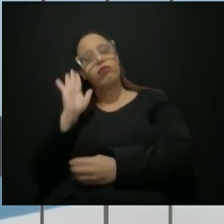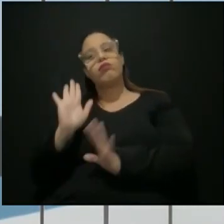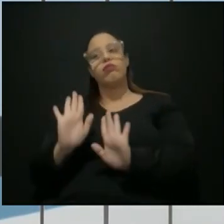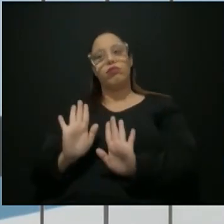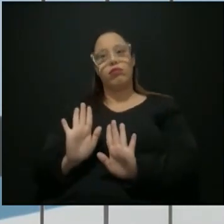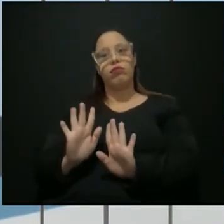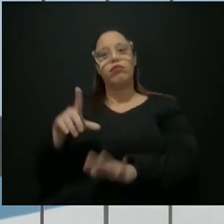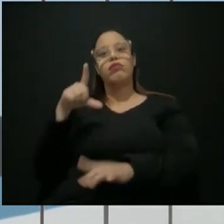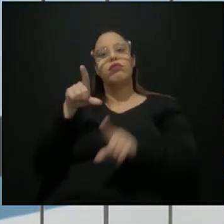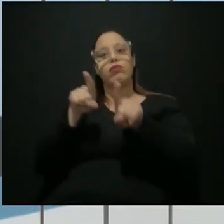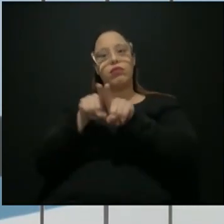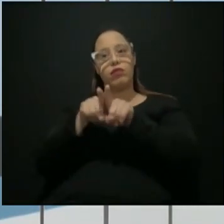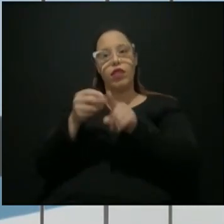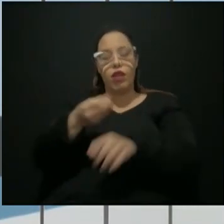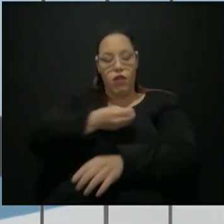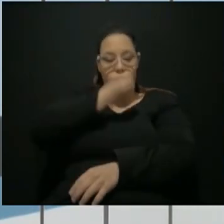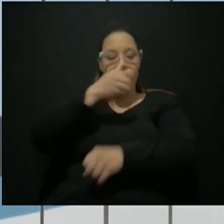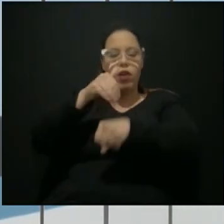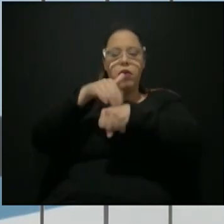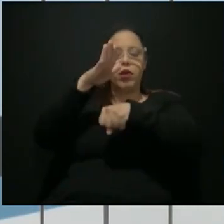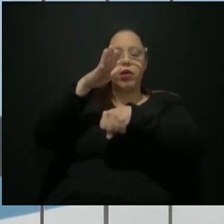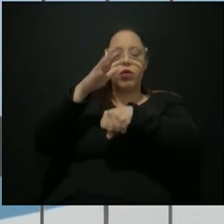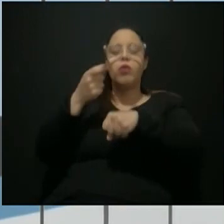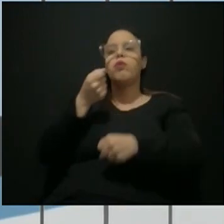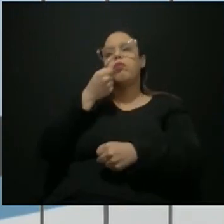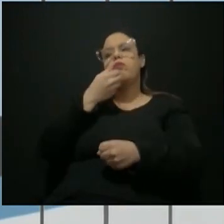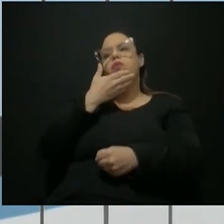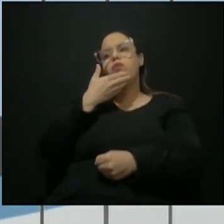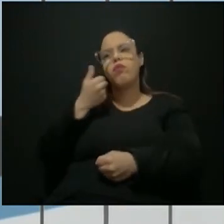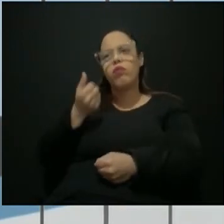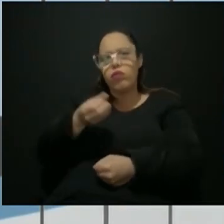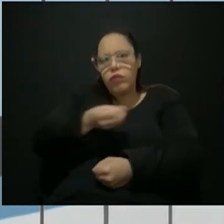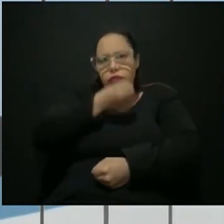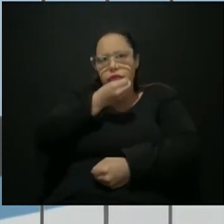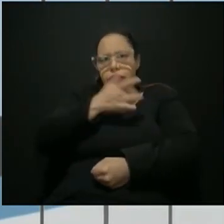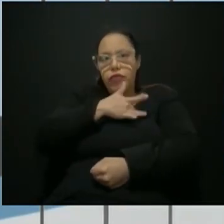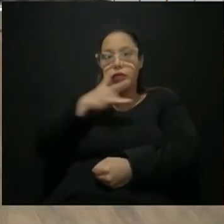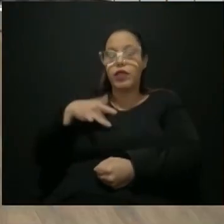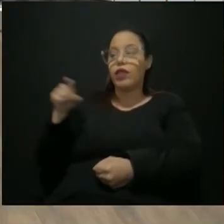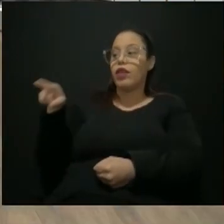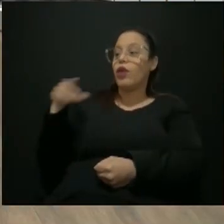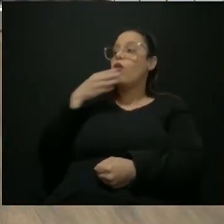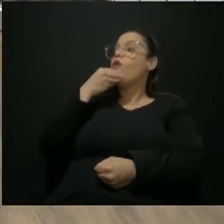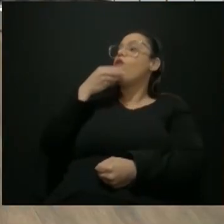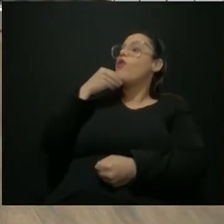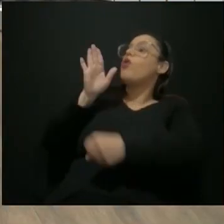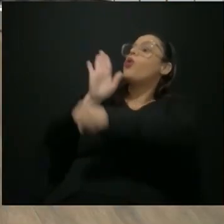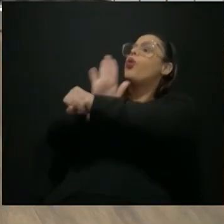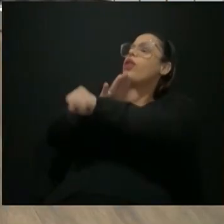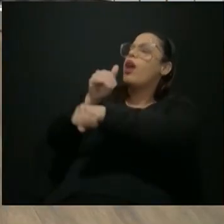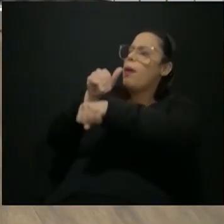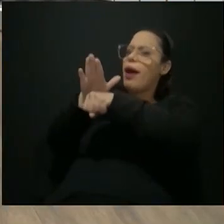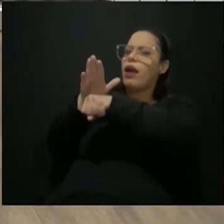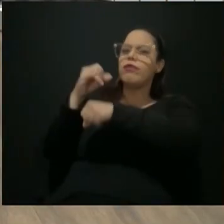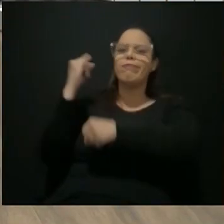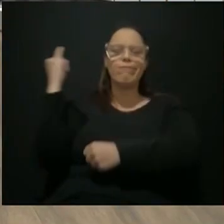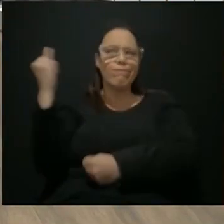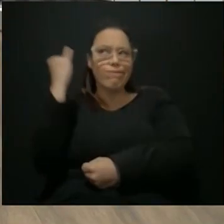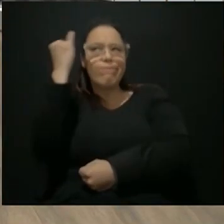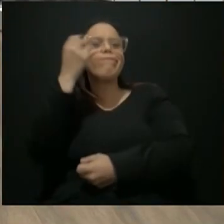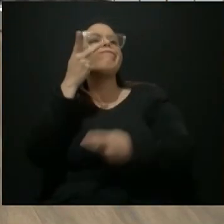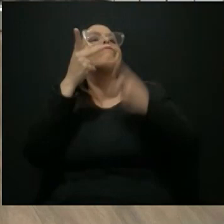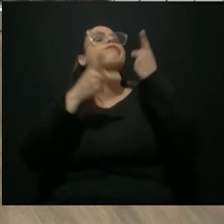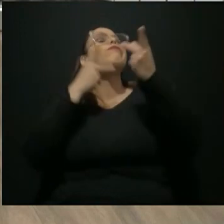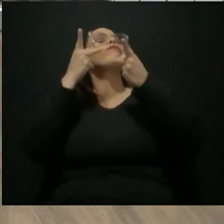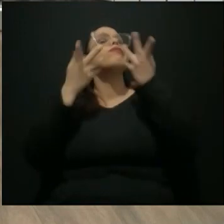viver mais com mais qualidade, né? E os homens aprender a se cuidar mais, né? Olha, com autocuidado. Importante a gente falar, né? Porque é